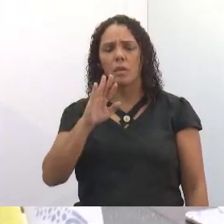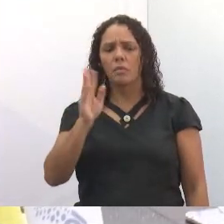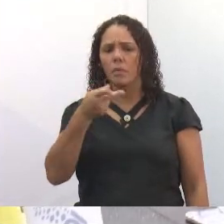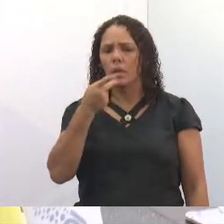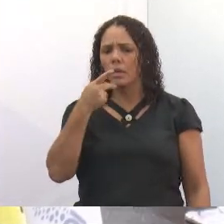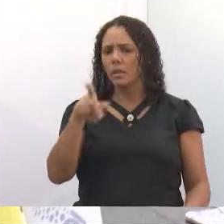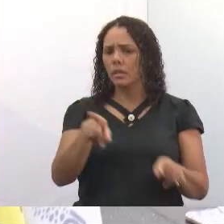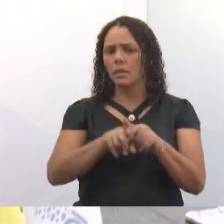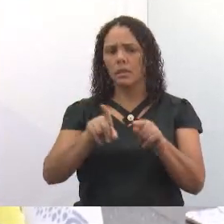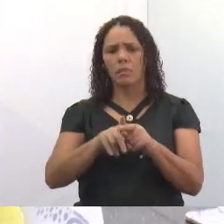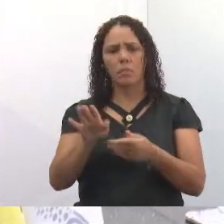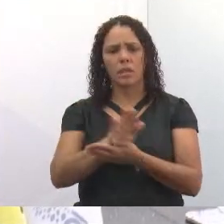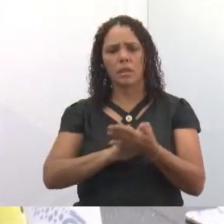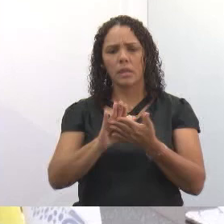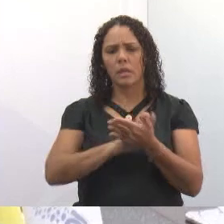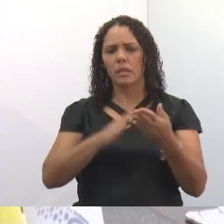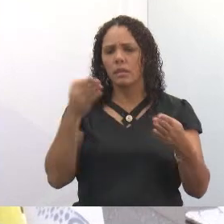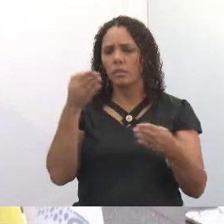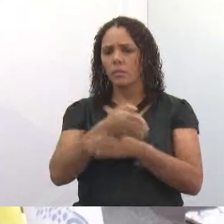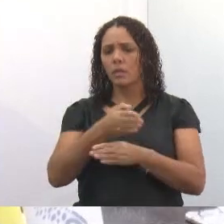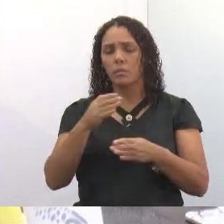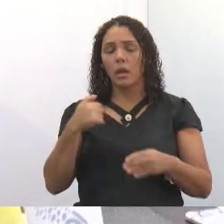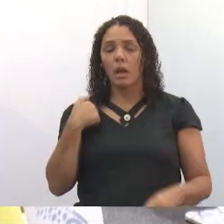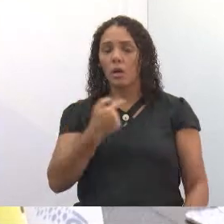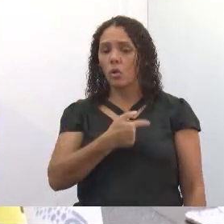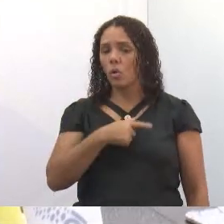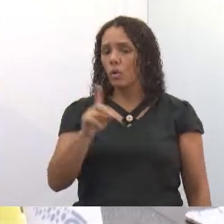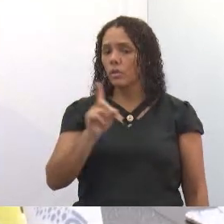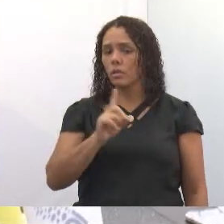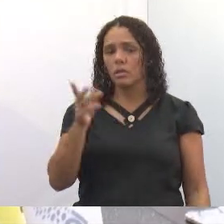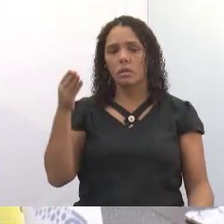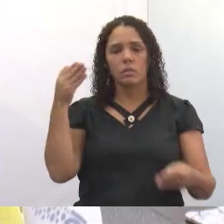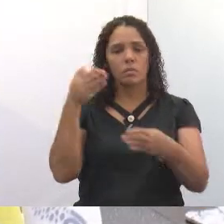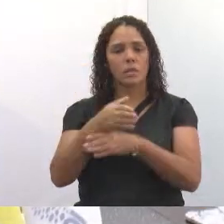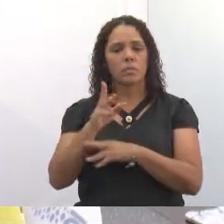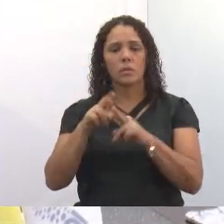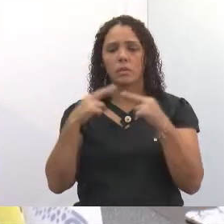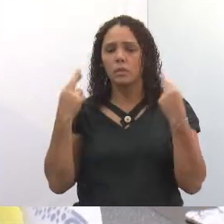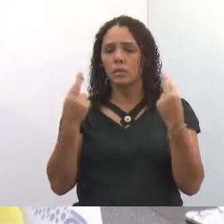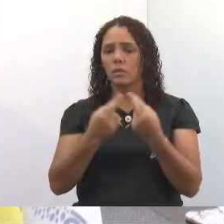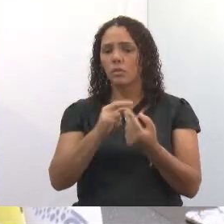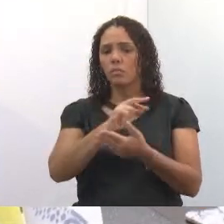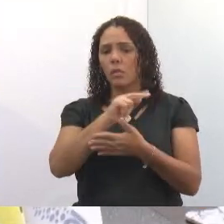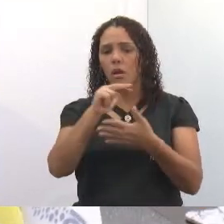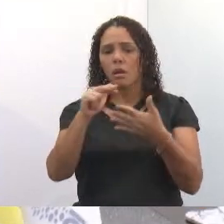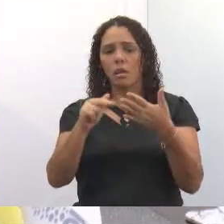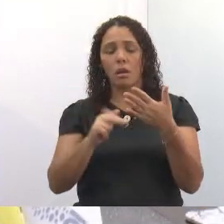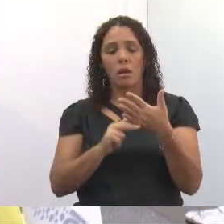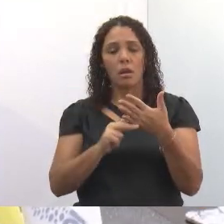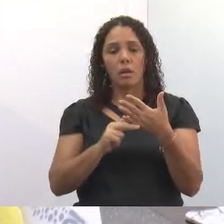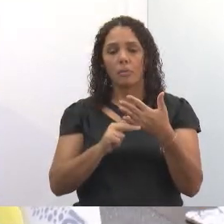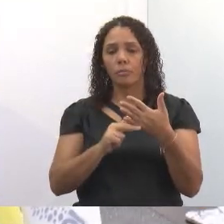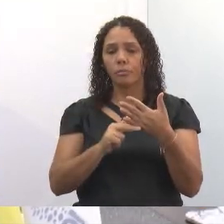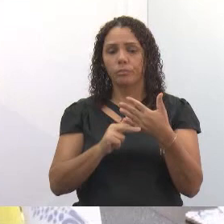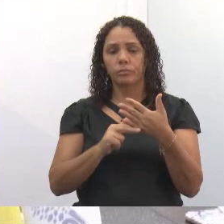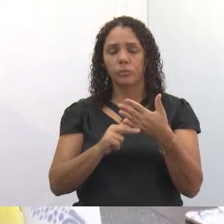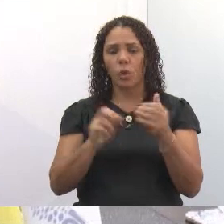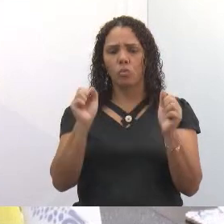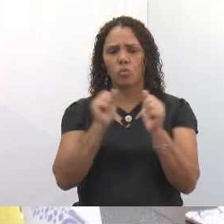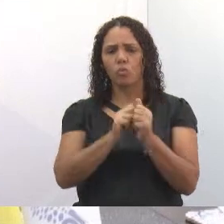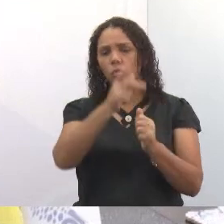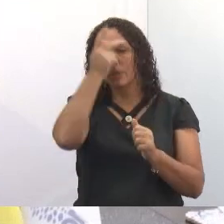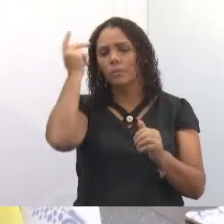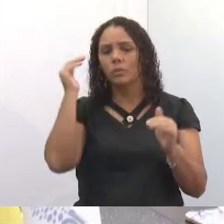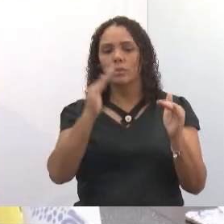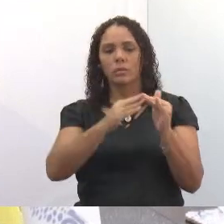vereador, estava nessa legislatura. Nós não participamos dessas reuniões e não estávamos com os moradores